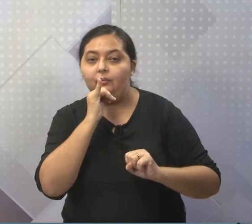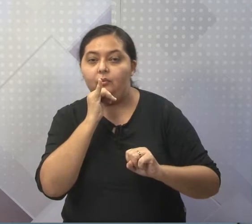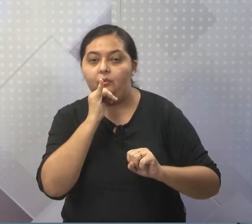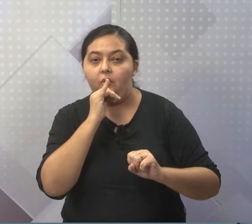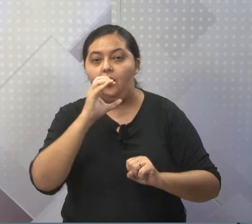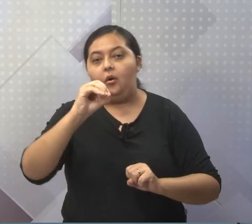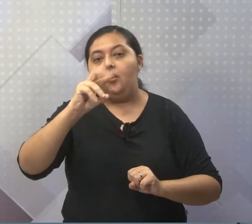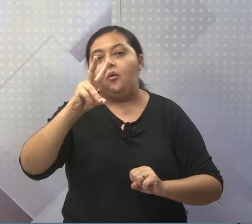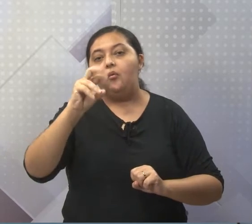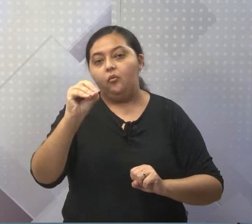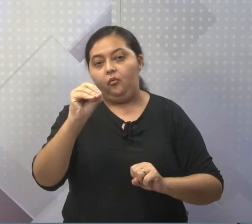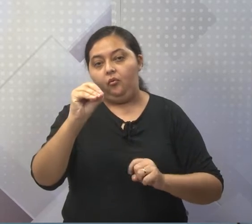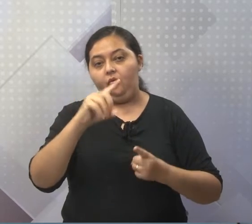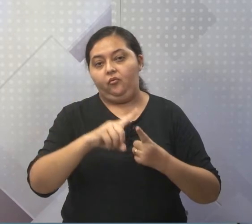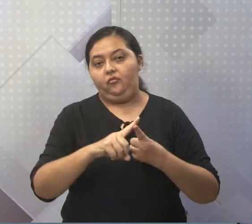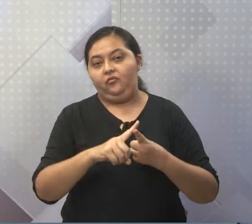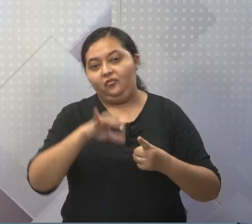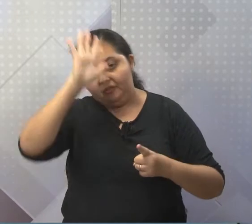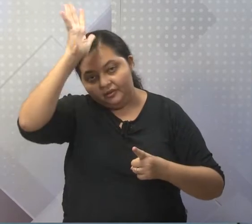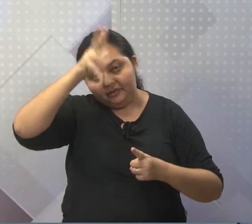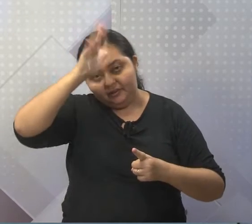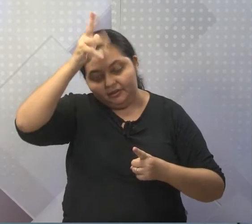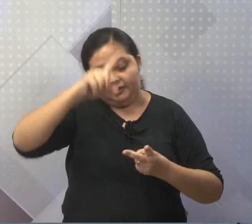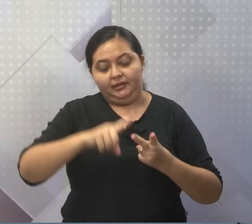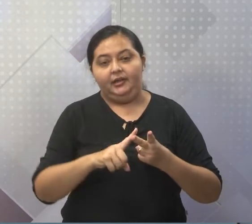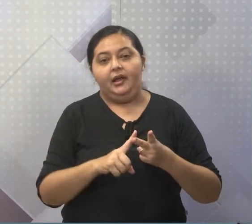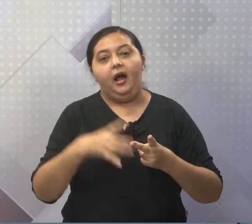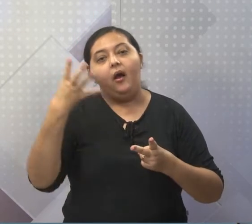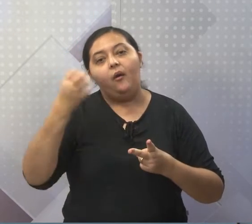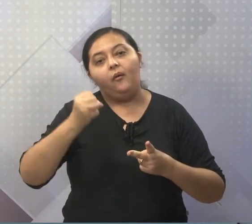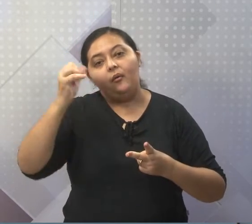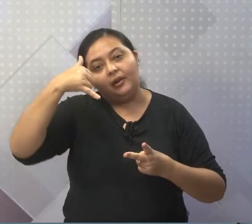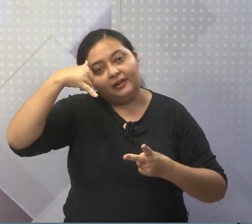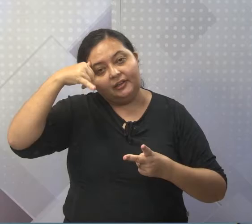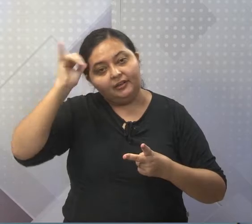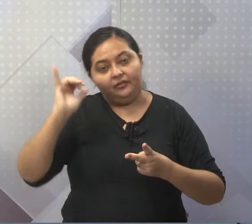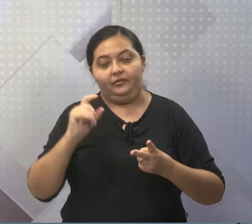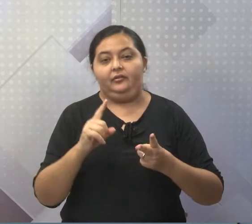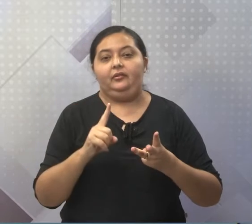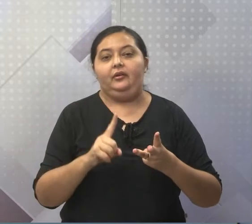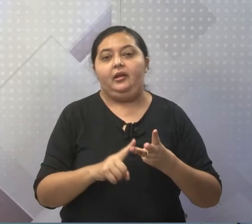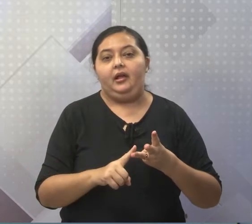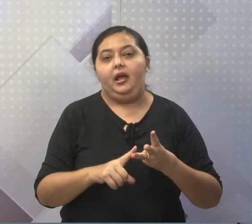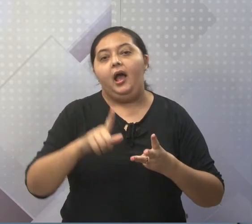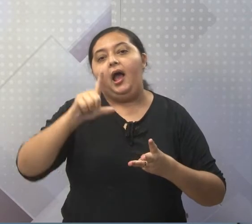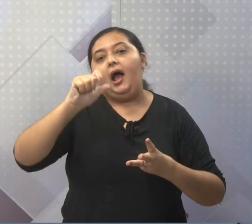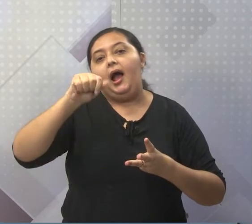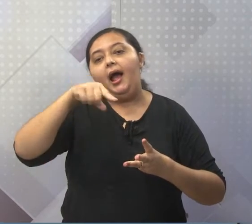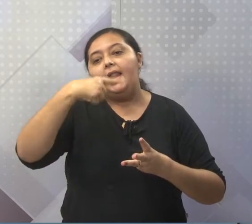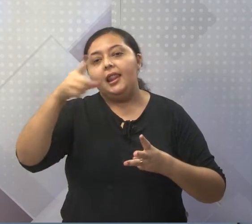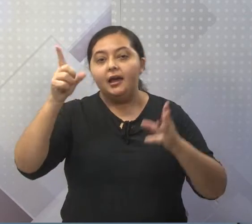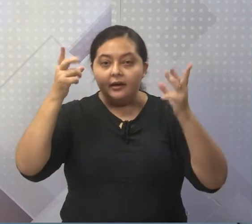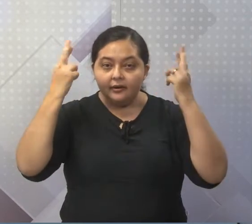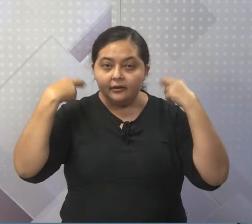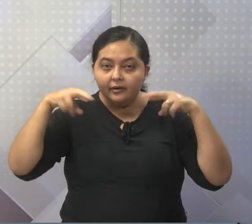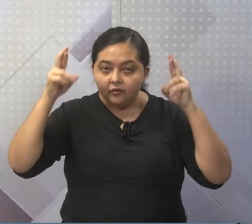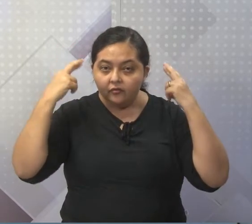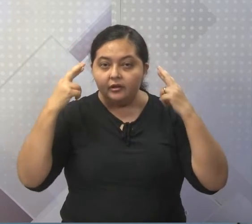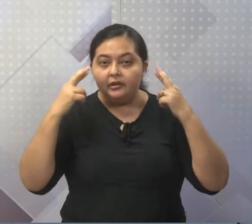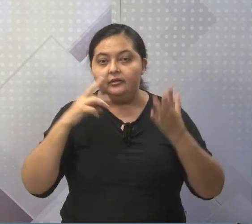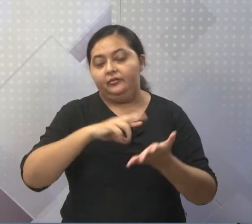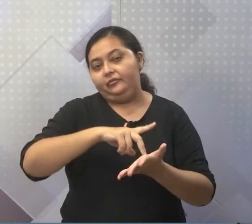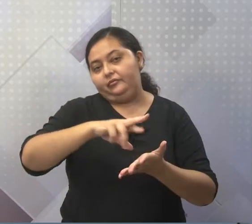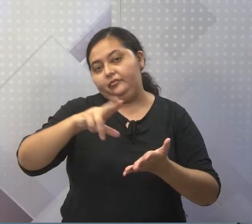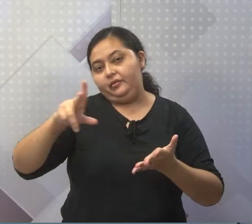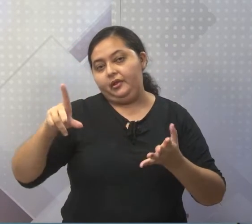galinha o leite da vaca Alan da ovelha o semi do cavalo Tom